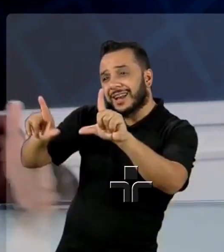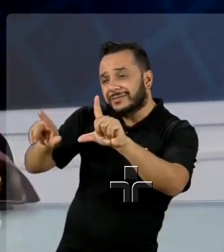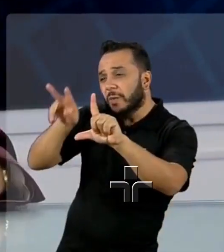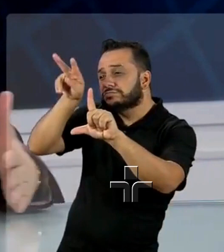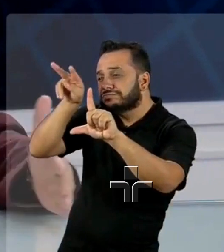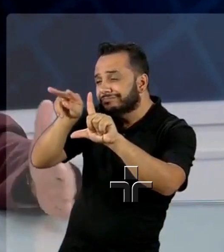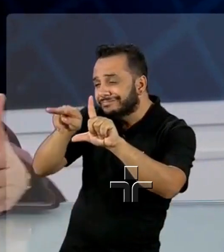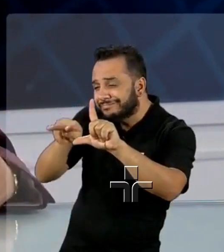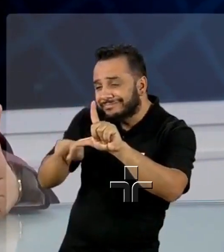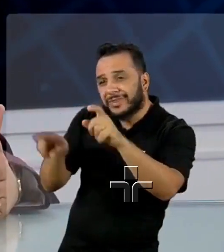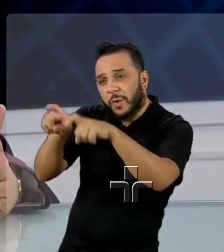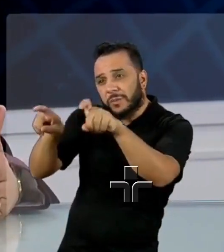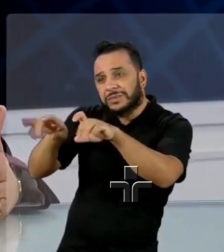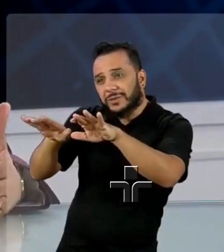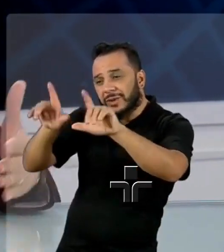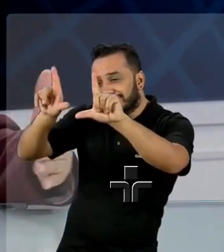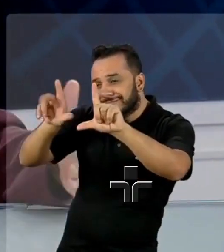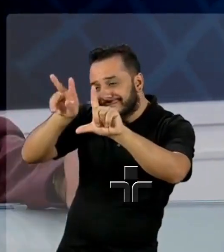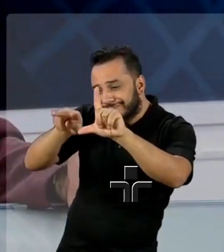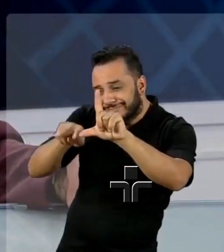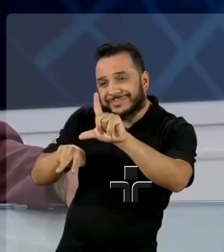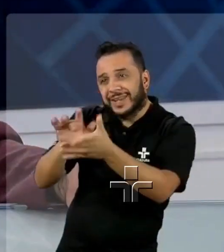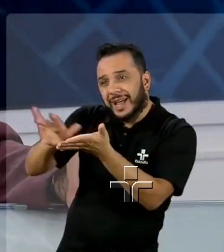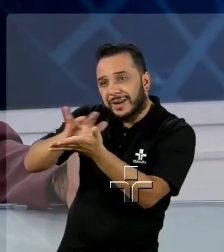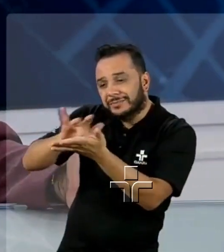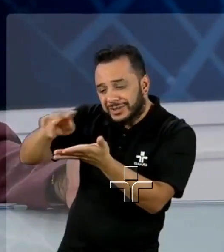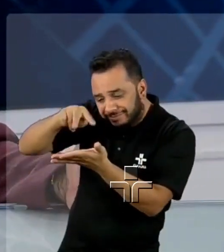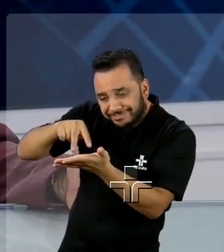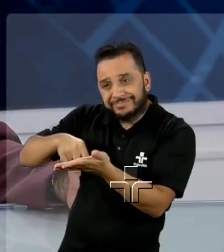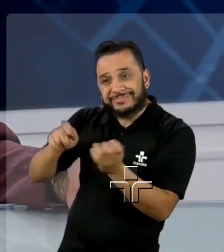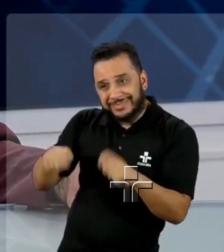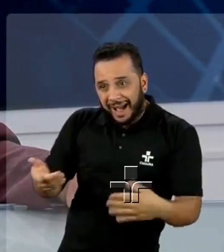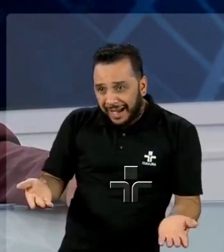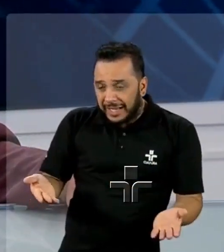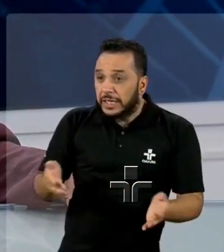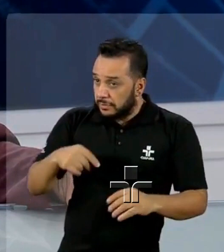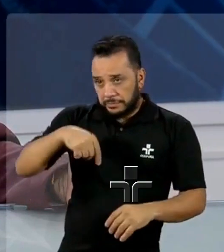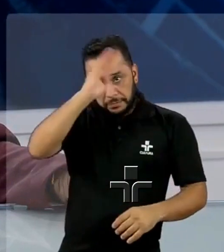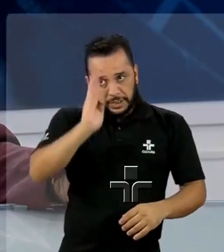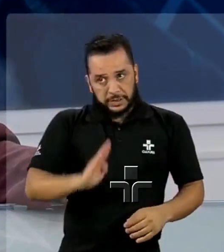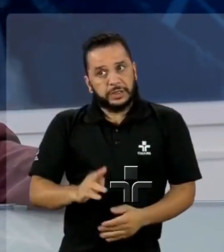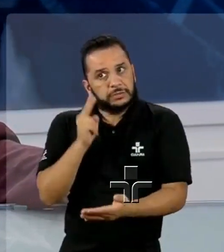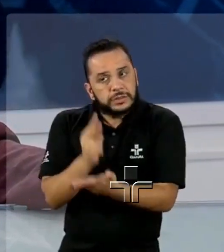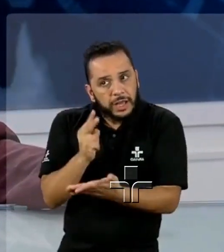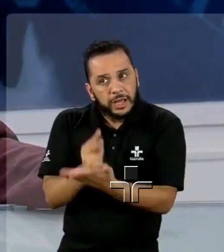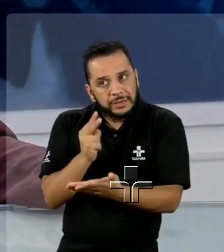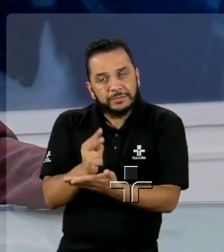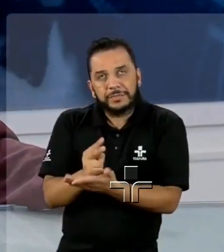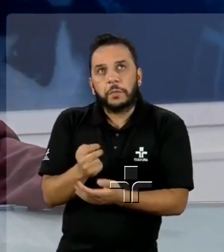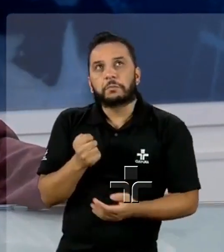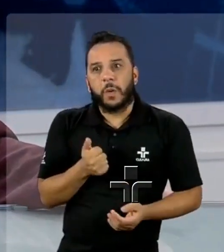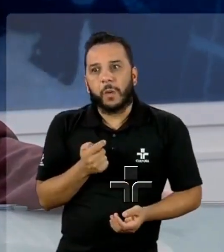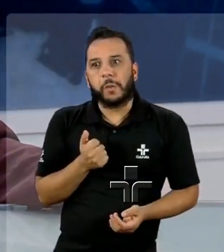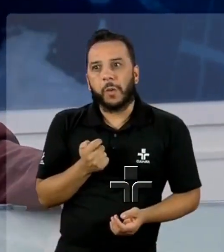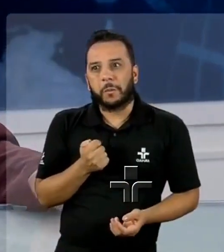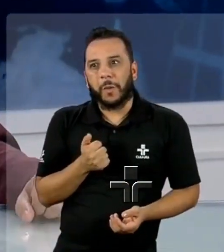Então, assim, que o brasileiro continua lendo pouco, continua lendo, porque o brasileiro faz um monte de coisa pouco que tem a ver com cultura, não